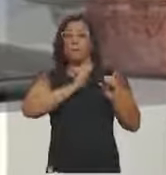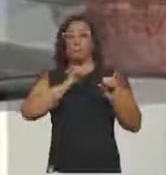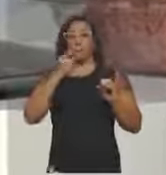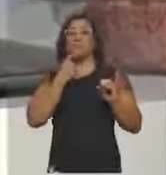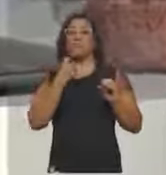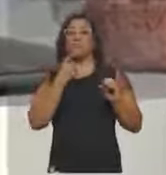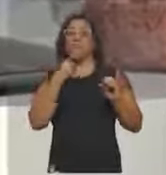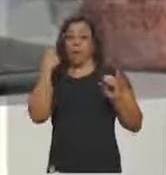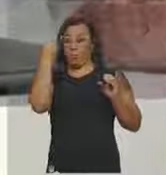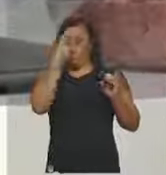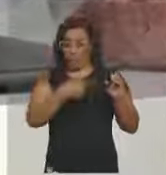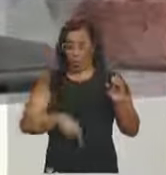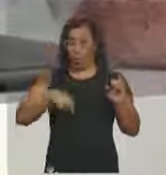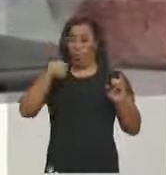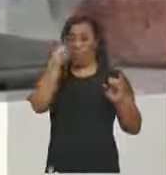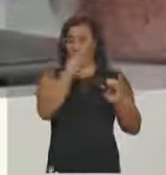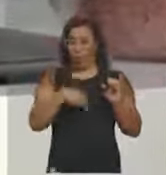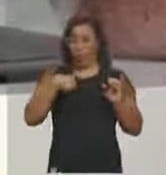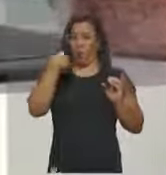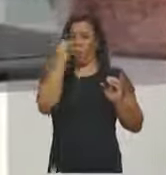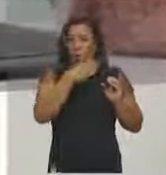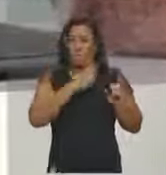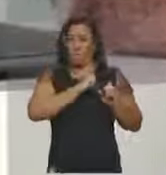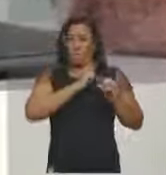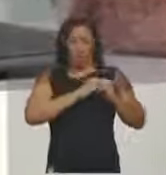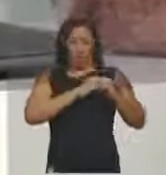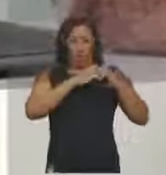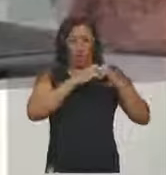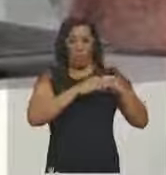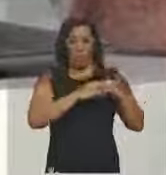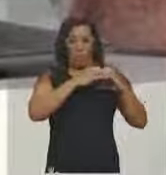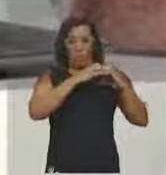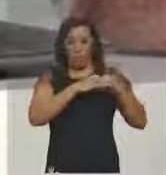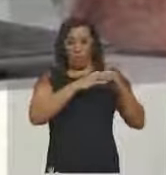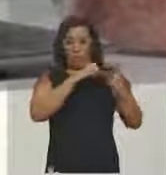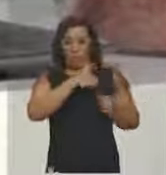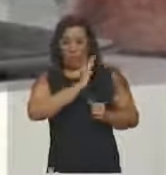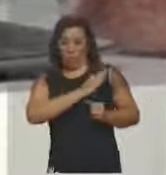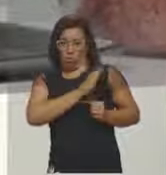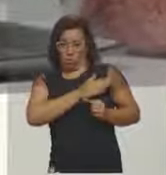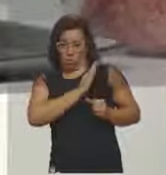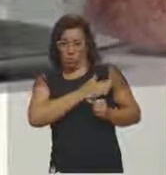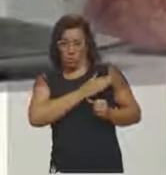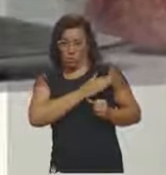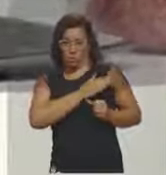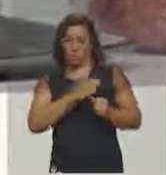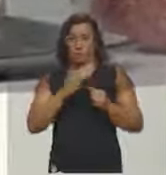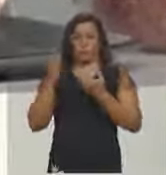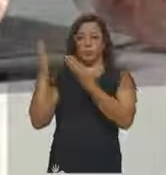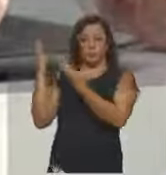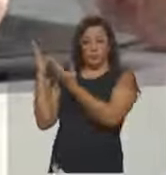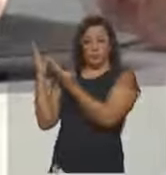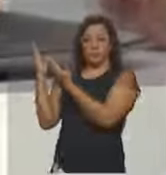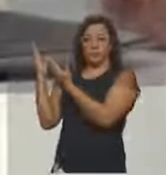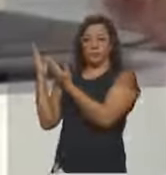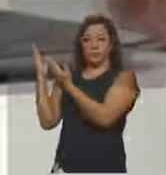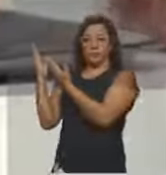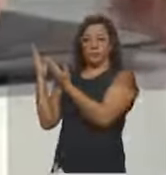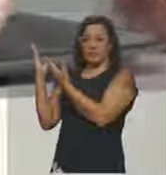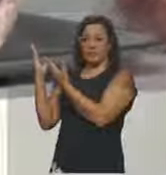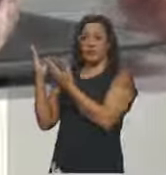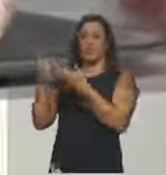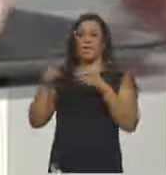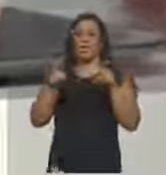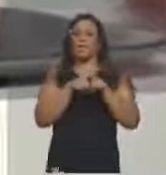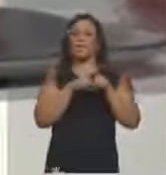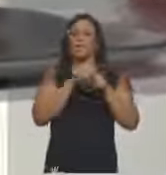para todas as partes do corpo, é daqui que sai a artéria aorta, do ventrículo esquerdo. E falei para vocês que